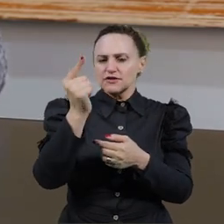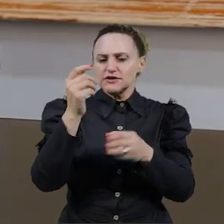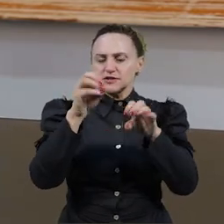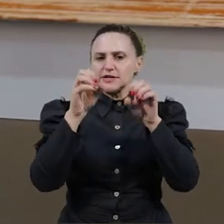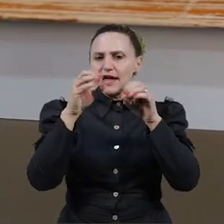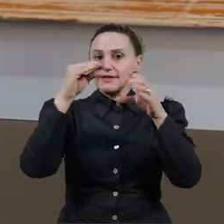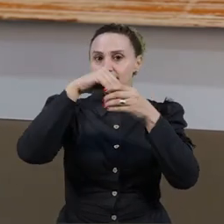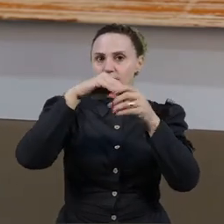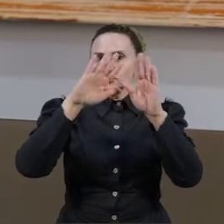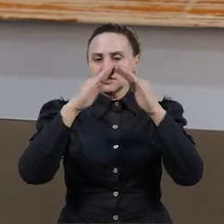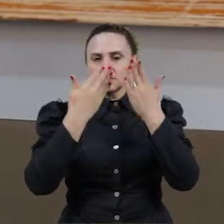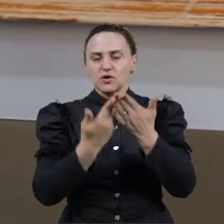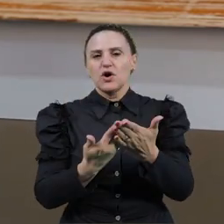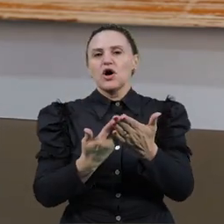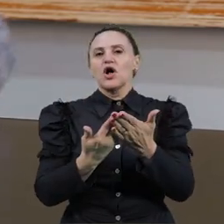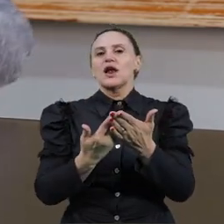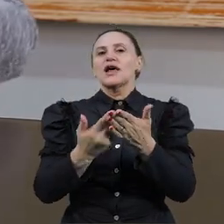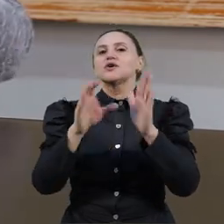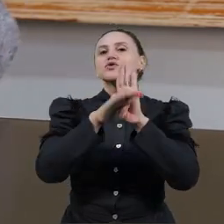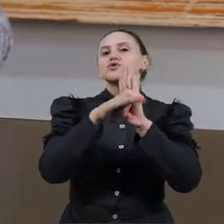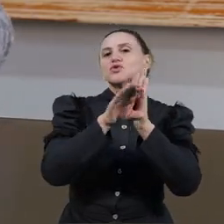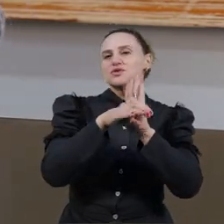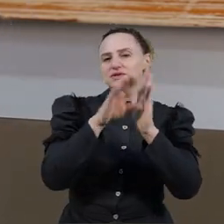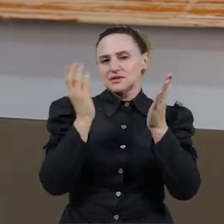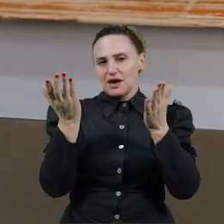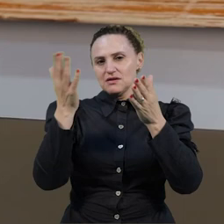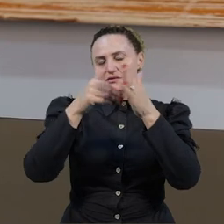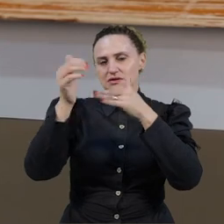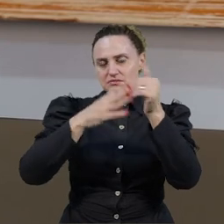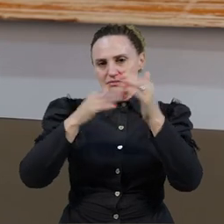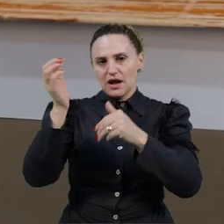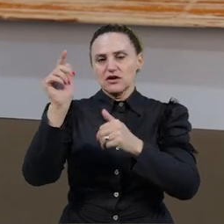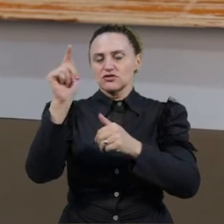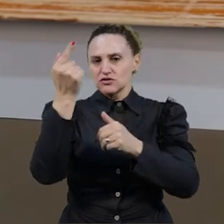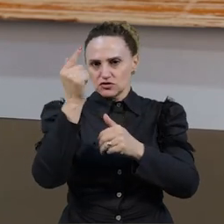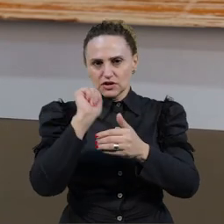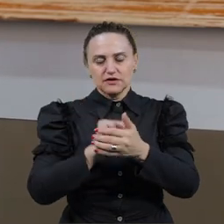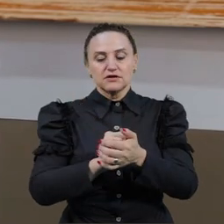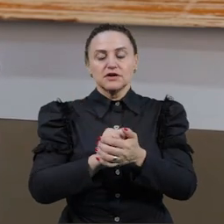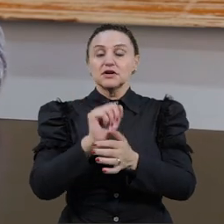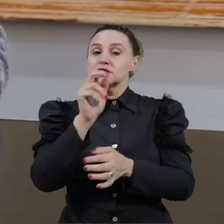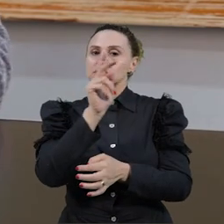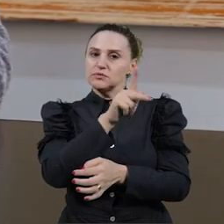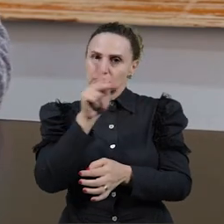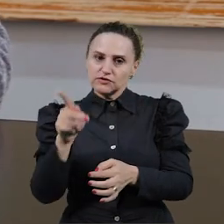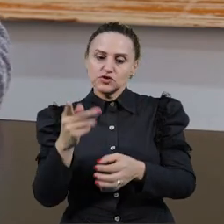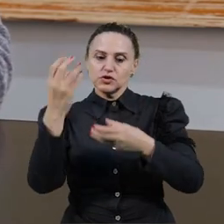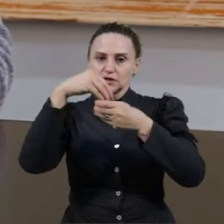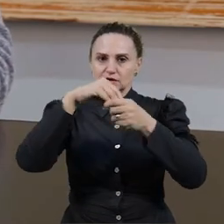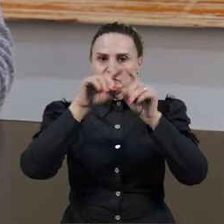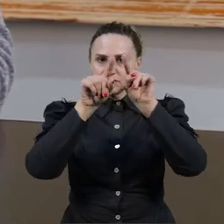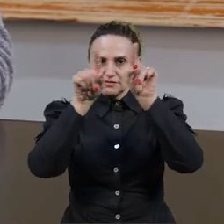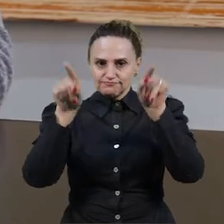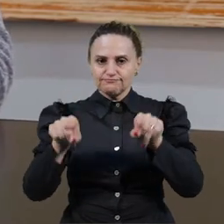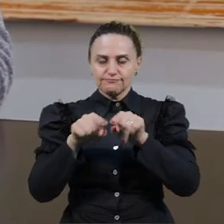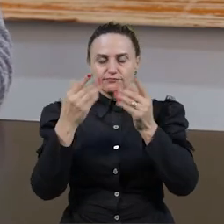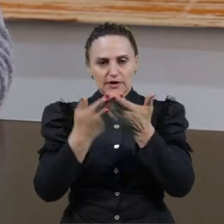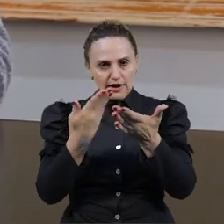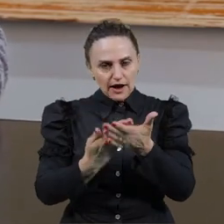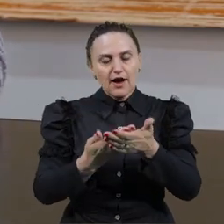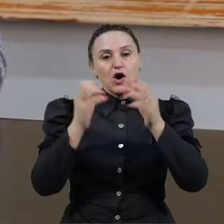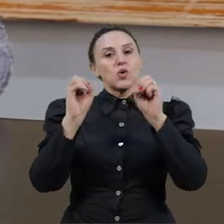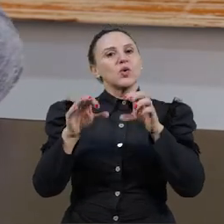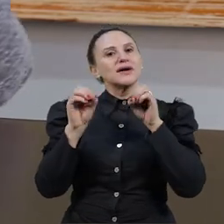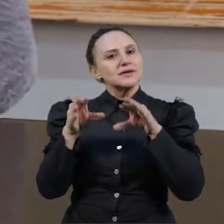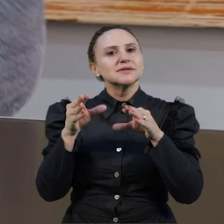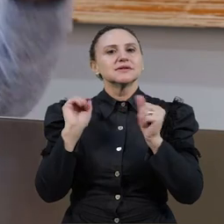geográficos dentro do ensino ou seja dentro da sua prática enquanto professor né dentro da sala de aula o ensino de